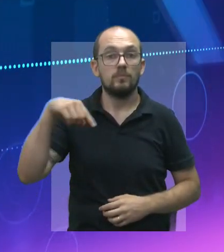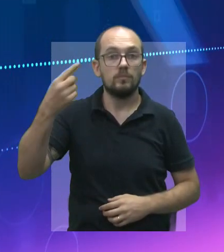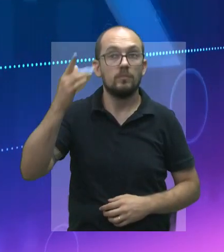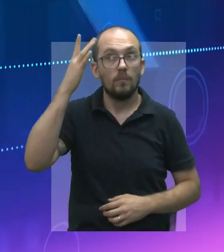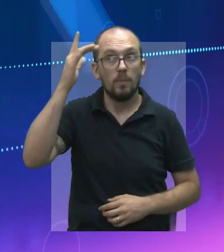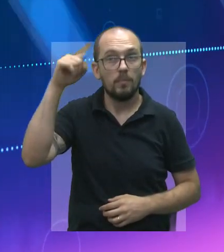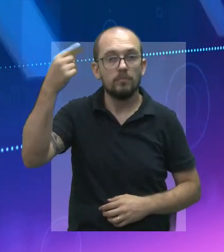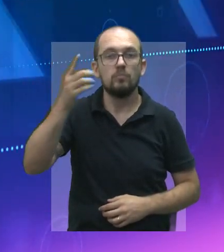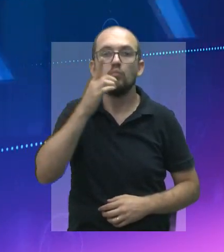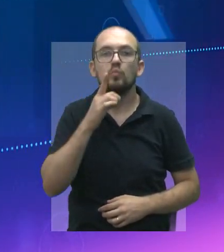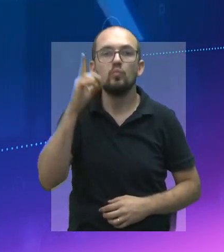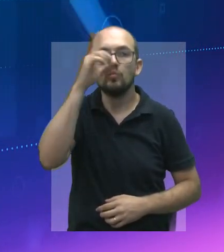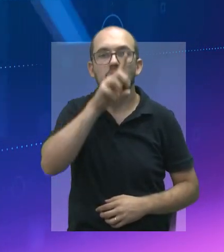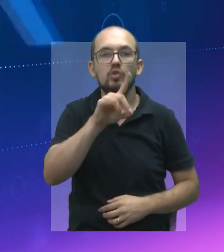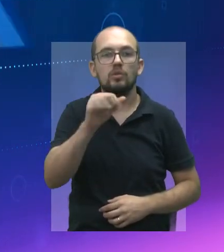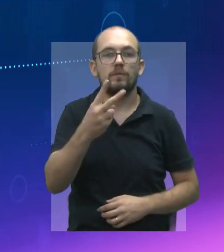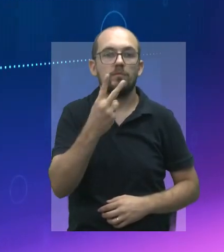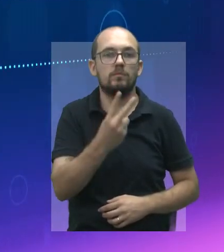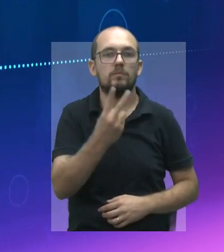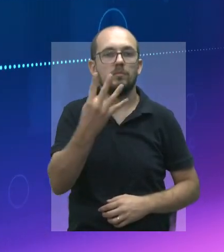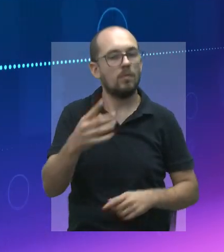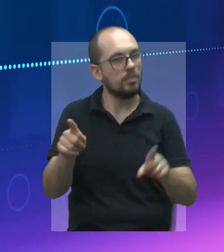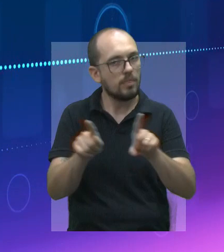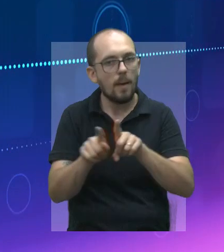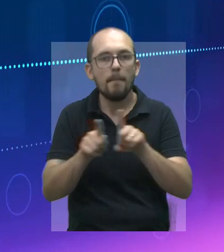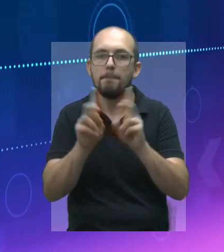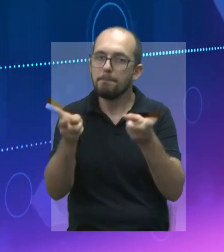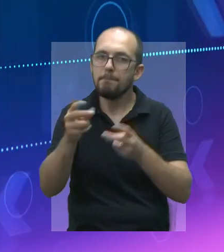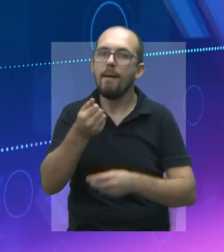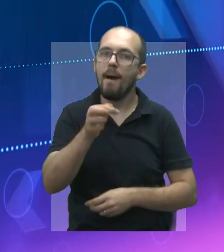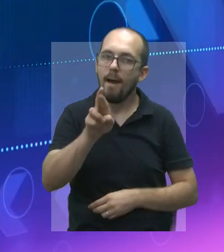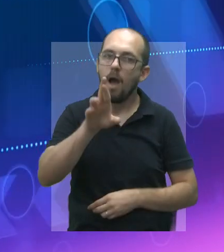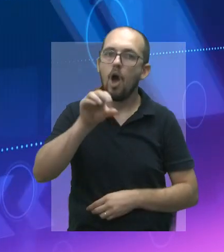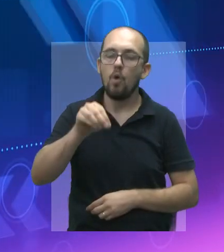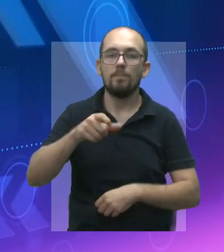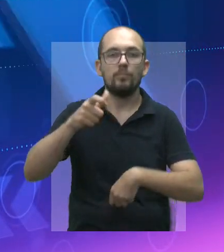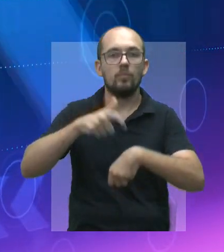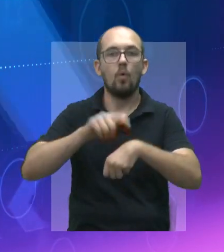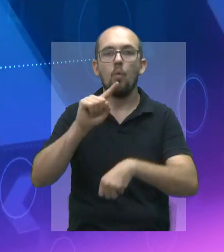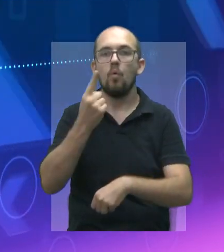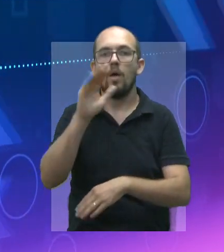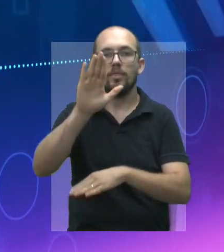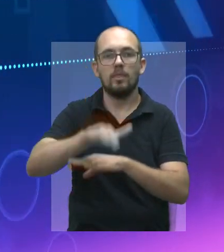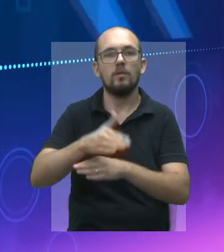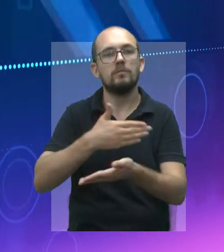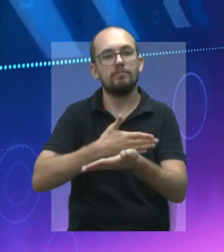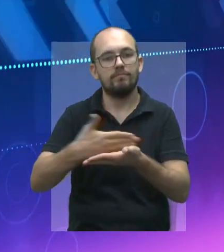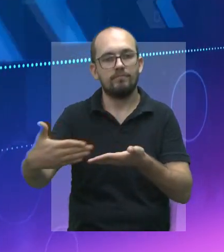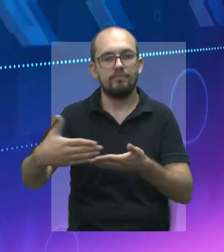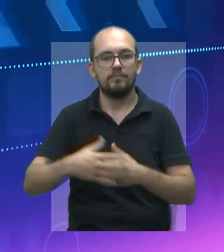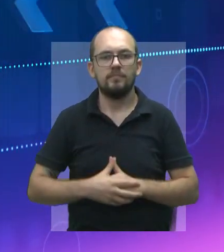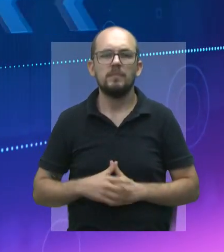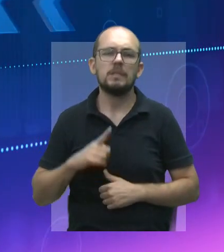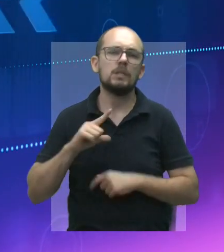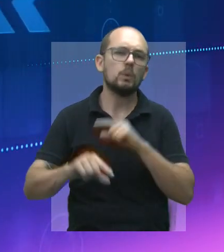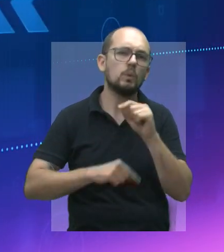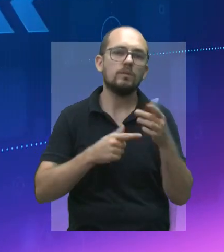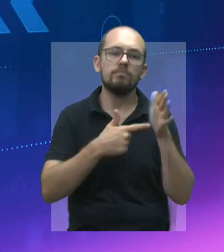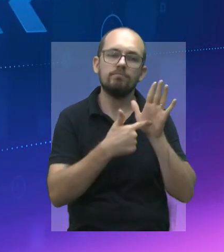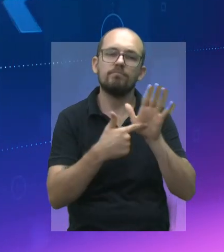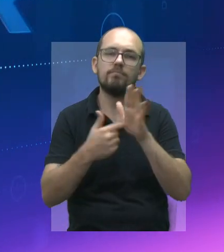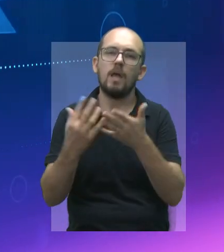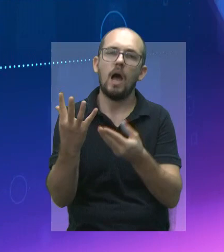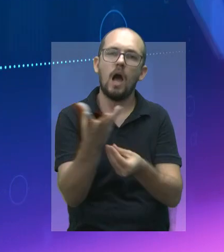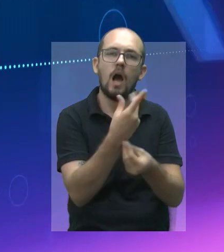dia 24, também tem evento no Aeroclube, a partir da 1 da tarde. Vai ter exposição de arte